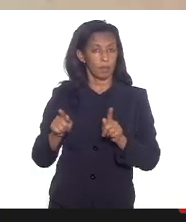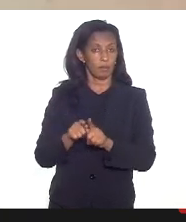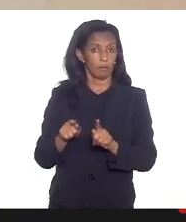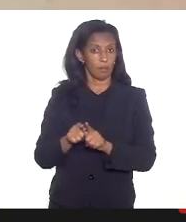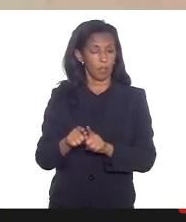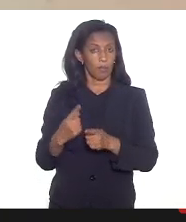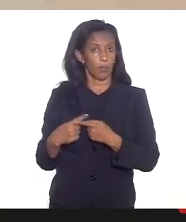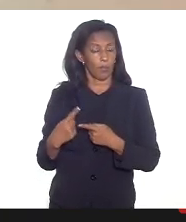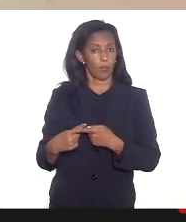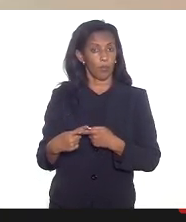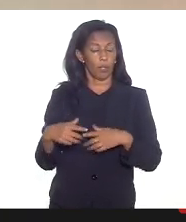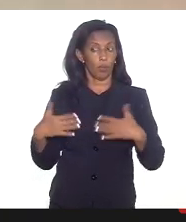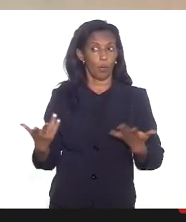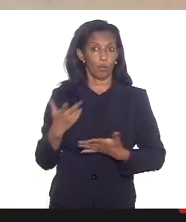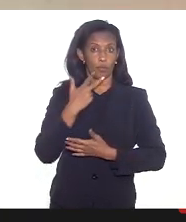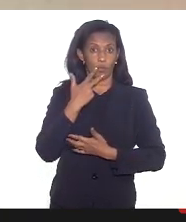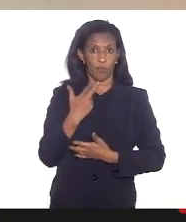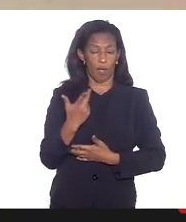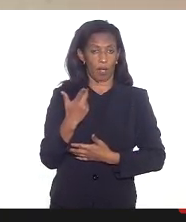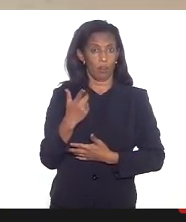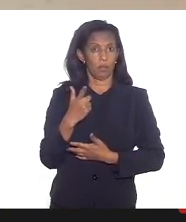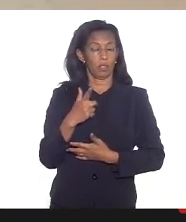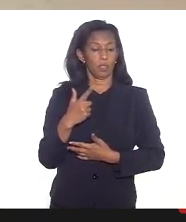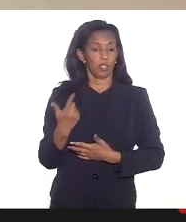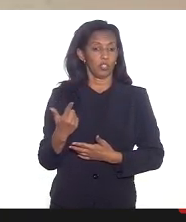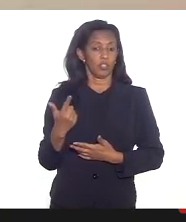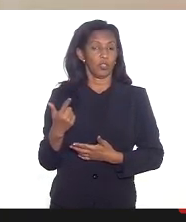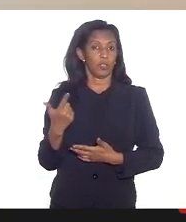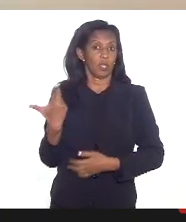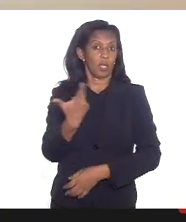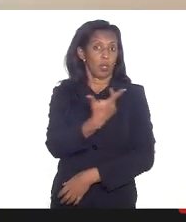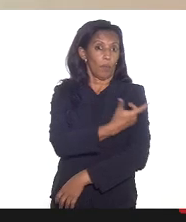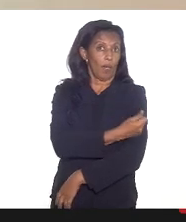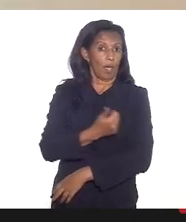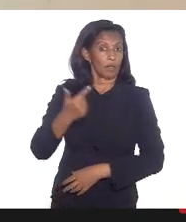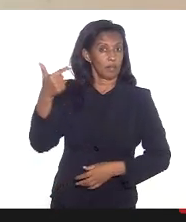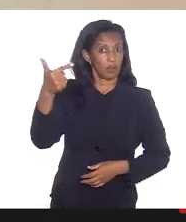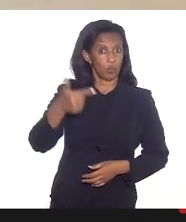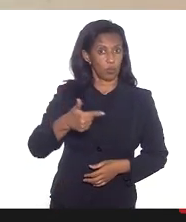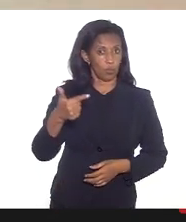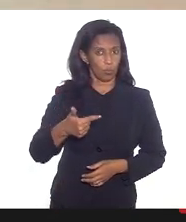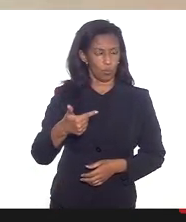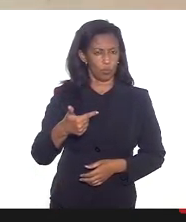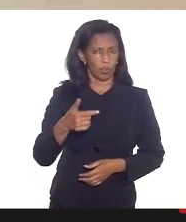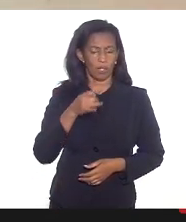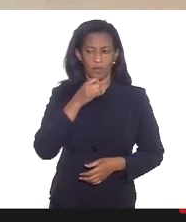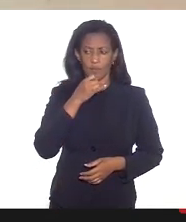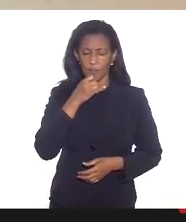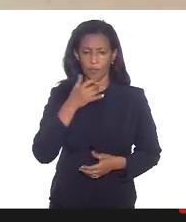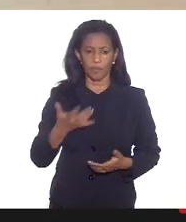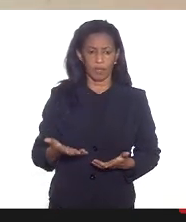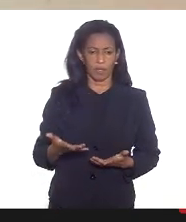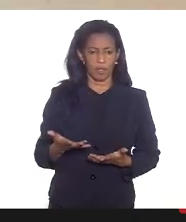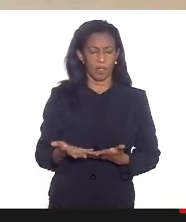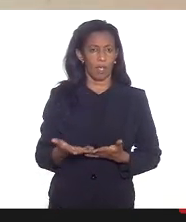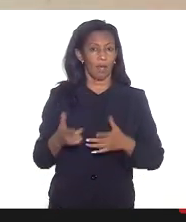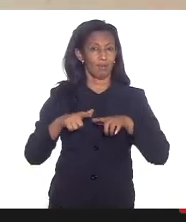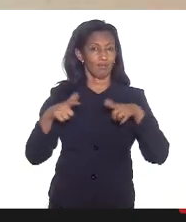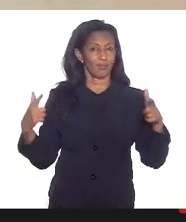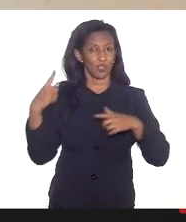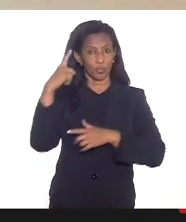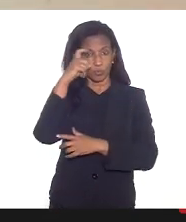porque quando ela fala da do impedimento de tomar a vacina é este cava o a